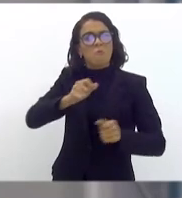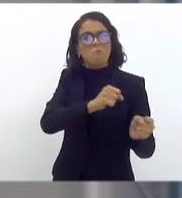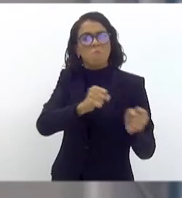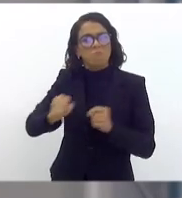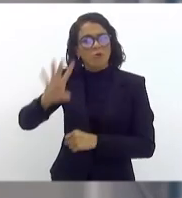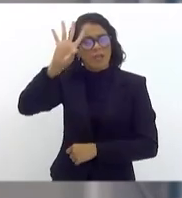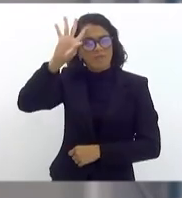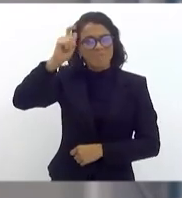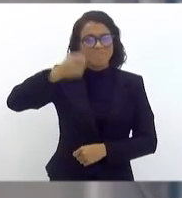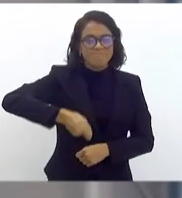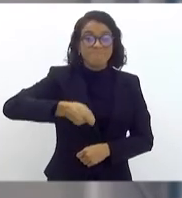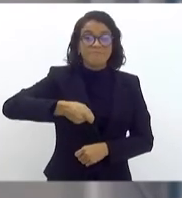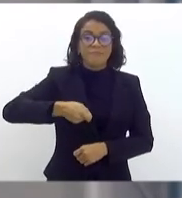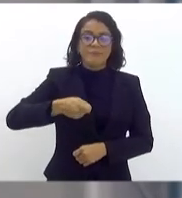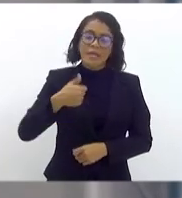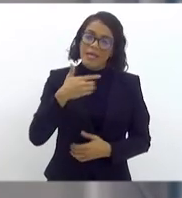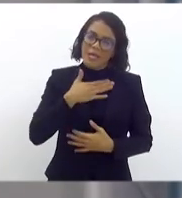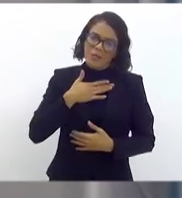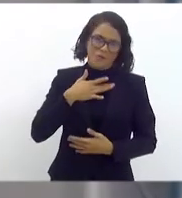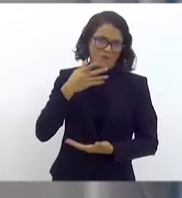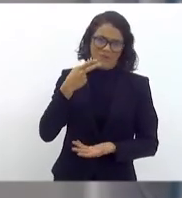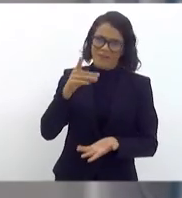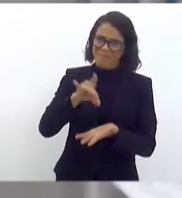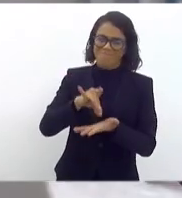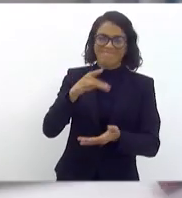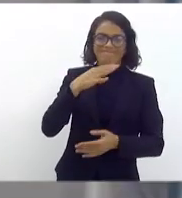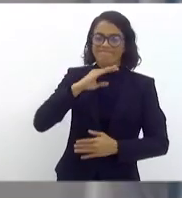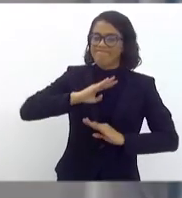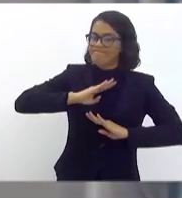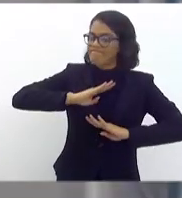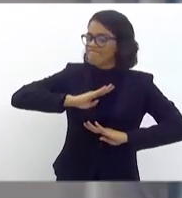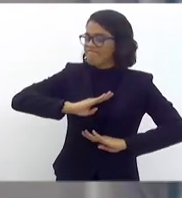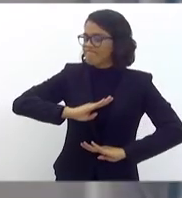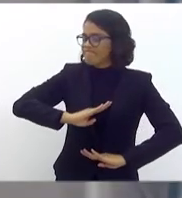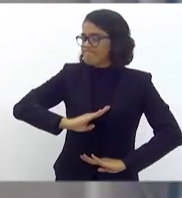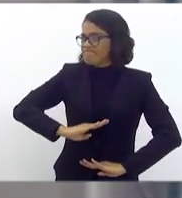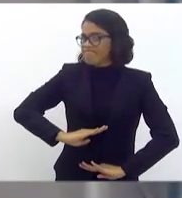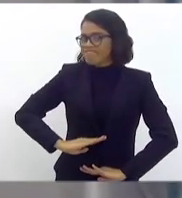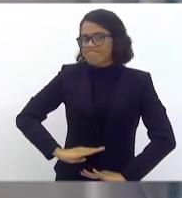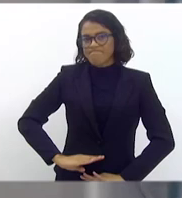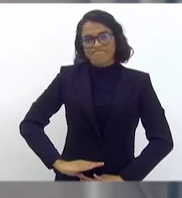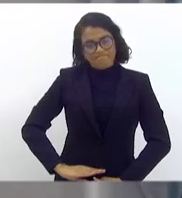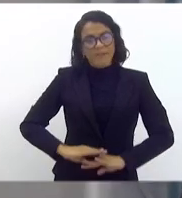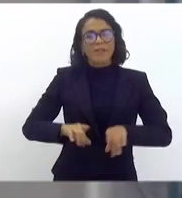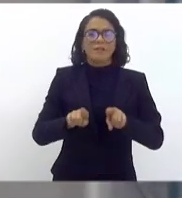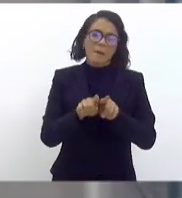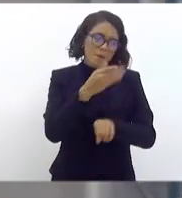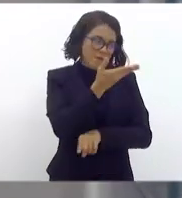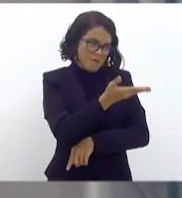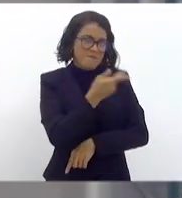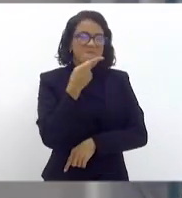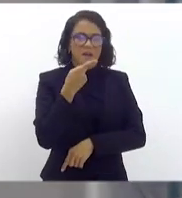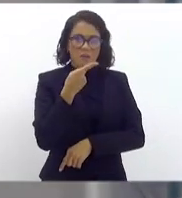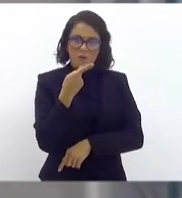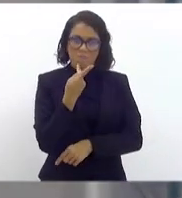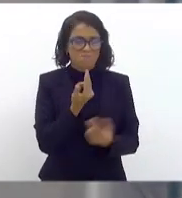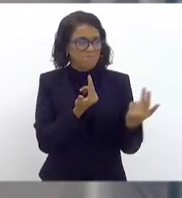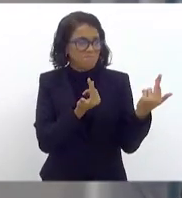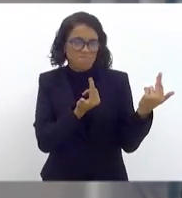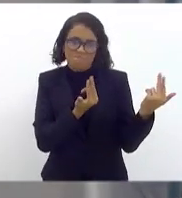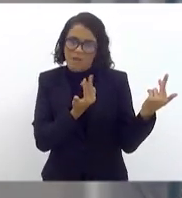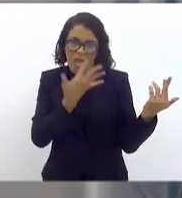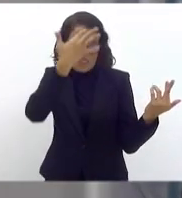eu sinceramente me encontro decepcionado com relação a isso também. Como disse Vossa Excelência, também